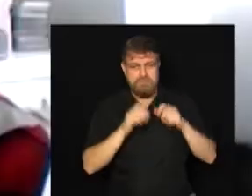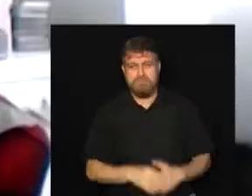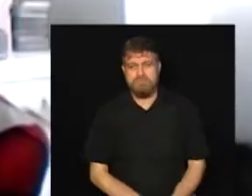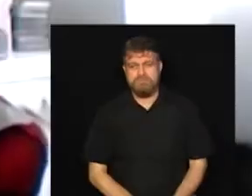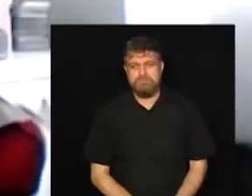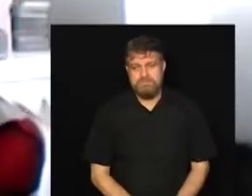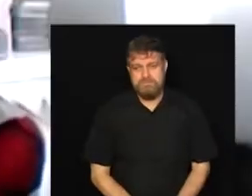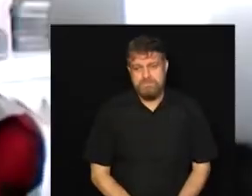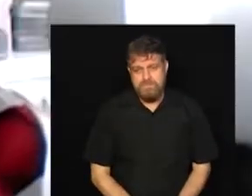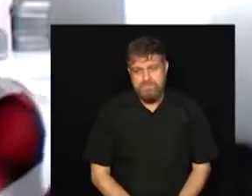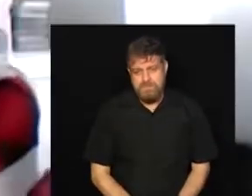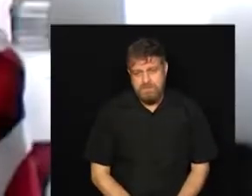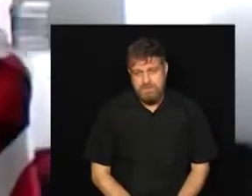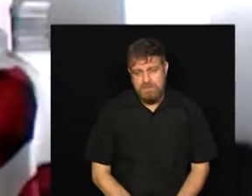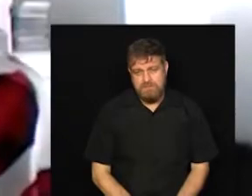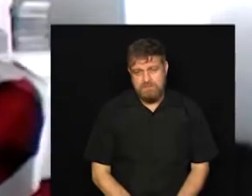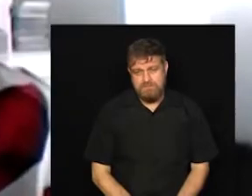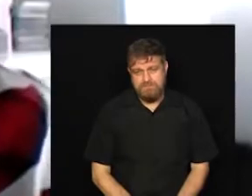questão?